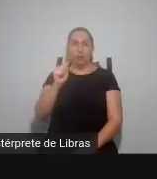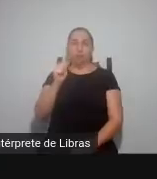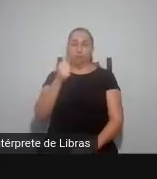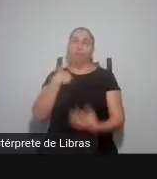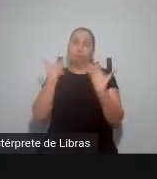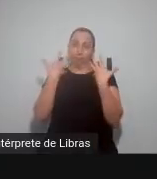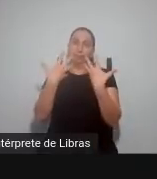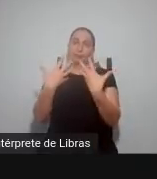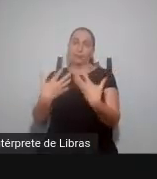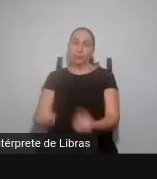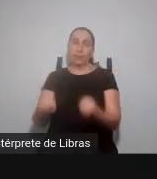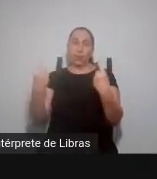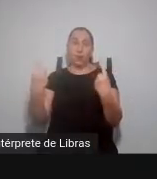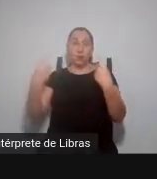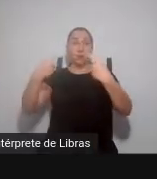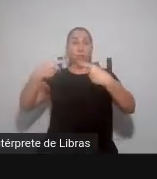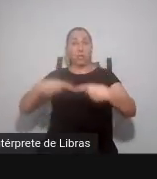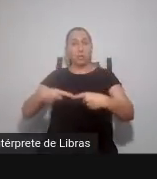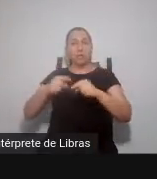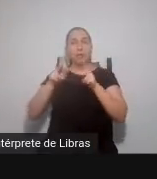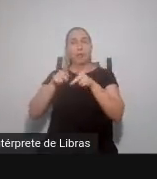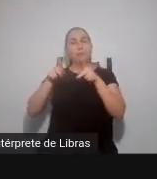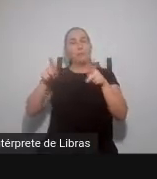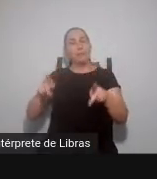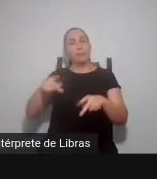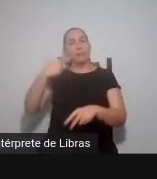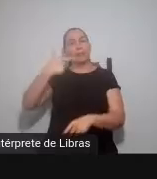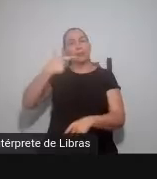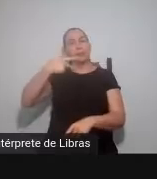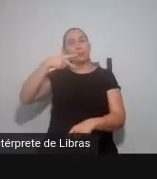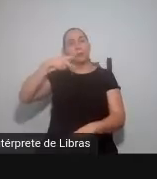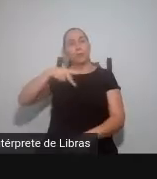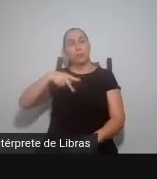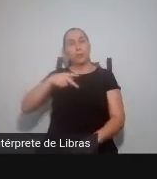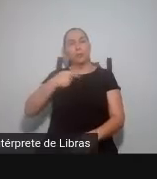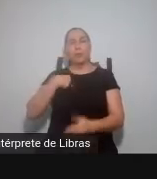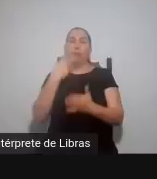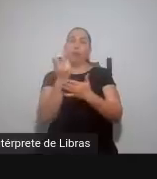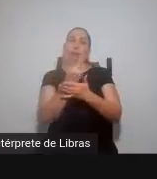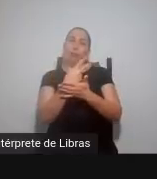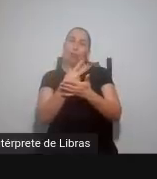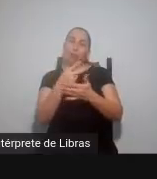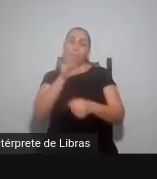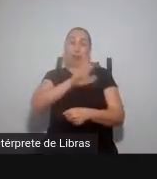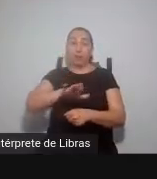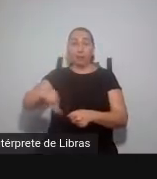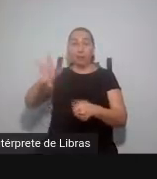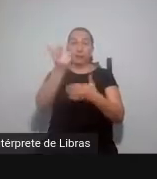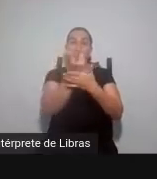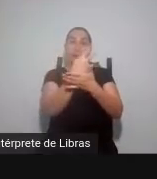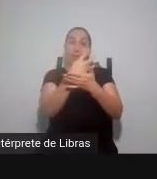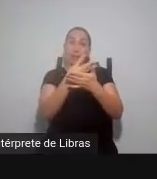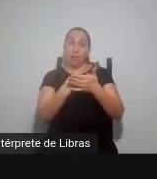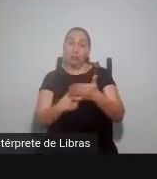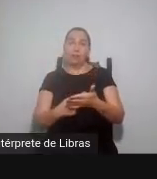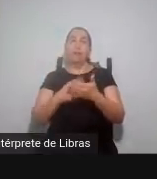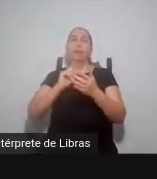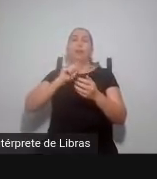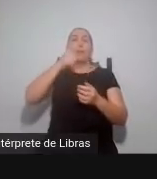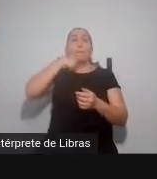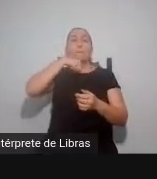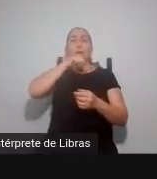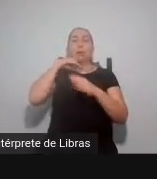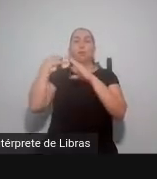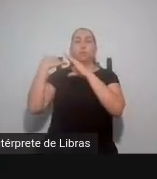segundo período. A criança fez o desenho, a mãe mandou para o MASP, que foi escolhido, e